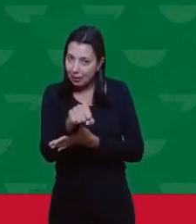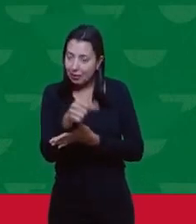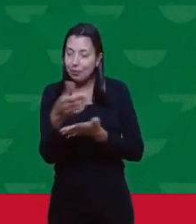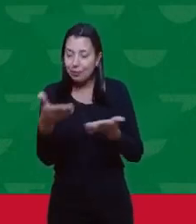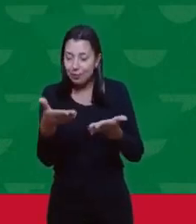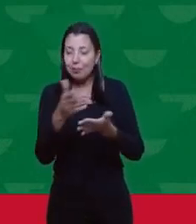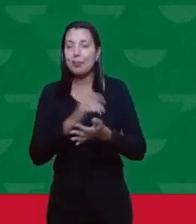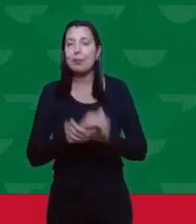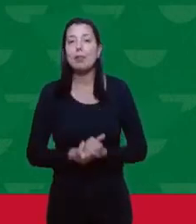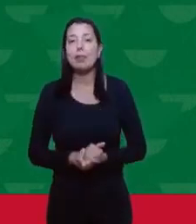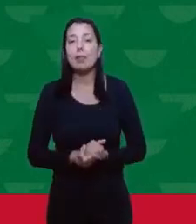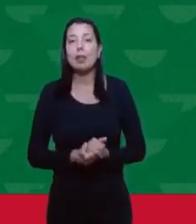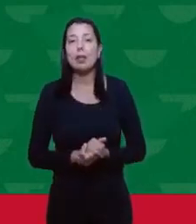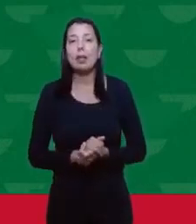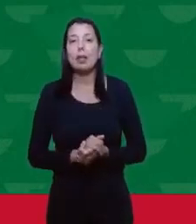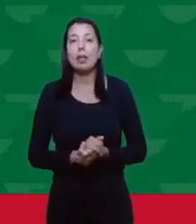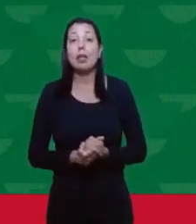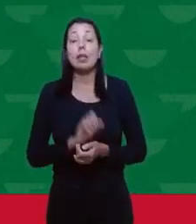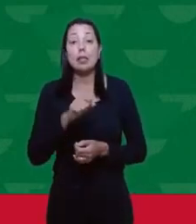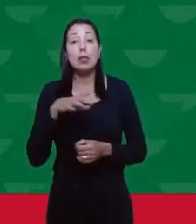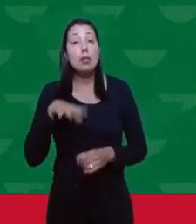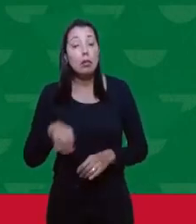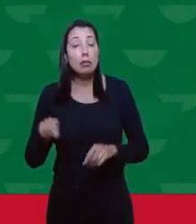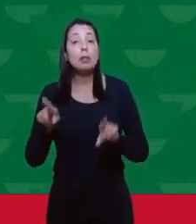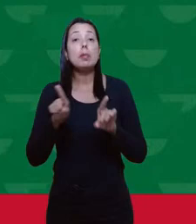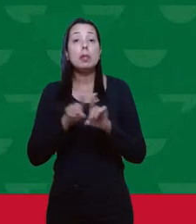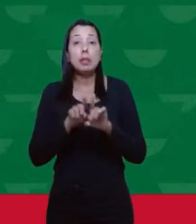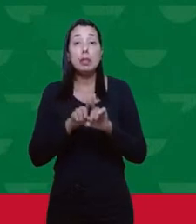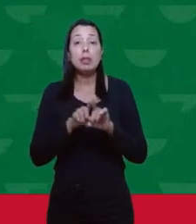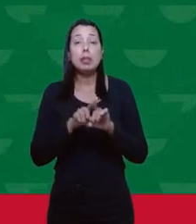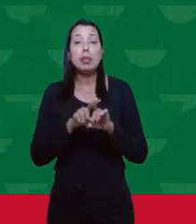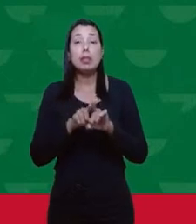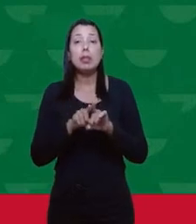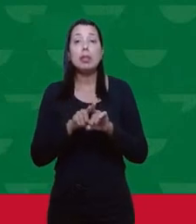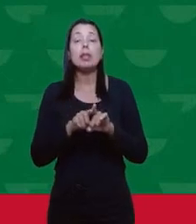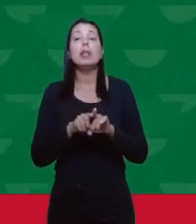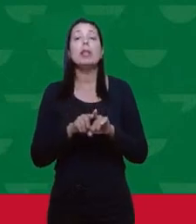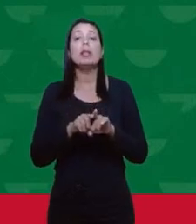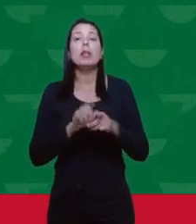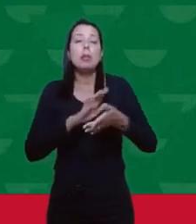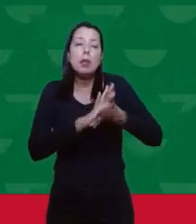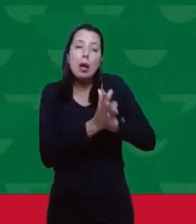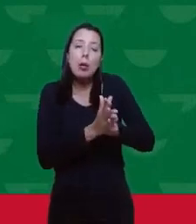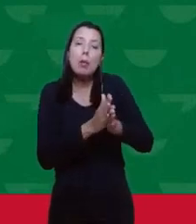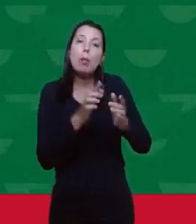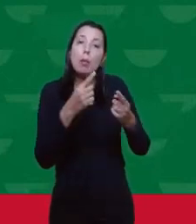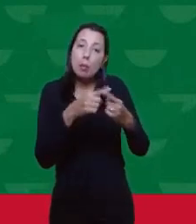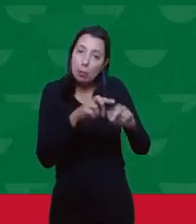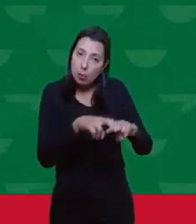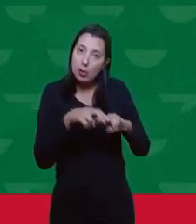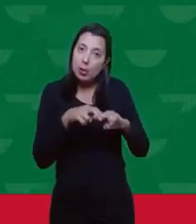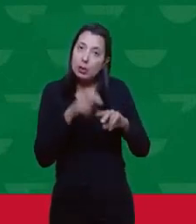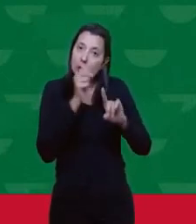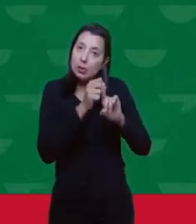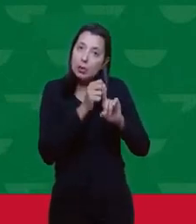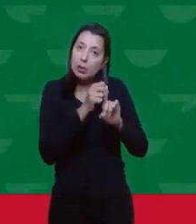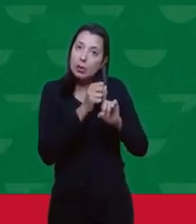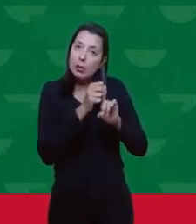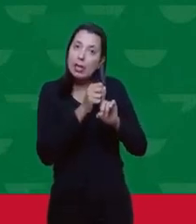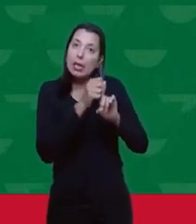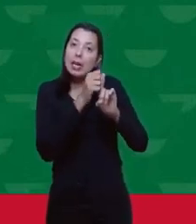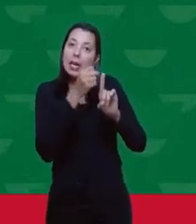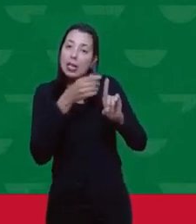das Trabalhadoras. O pior vírus é o vírus da discriminação. Por isso, LGBTfobia